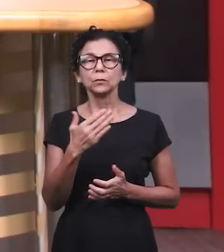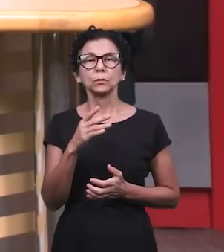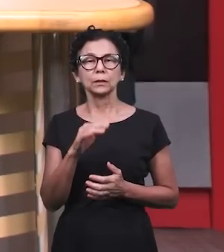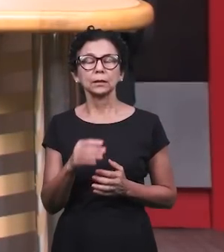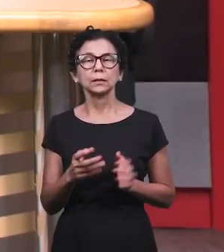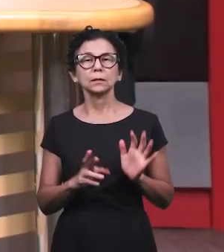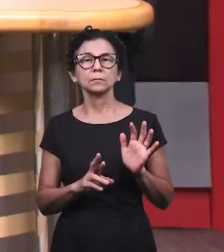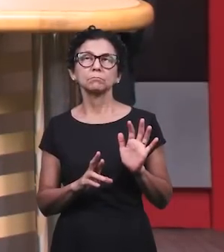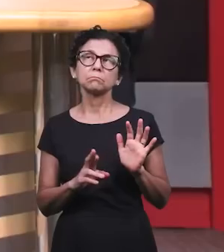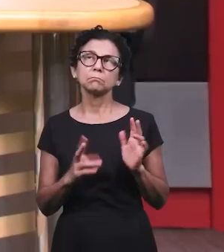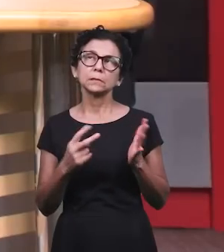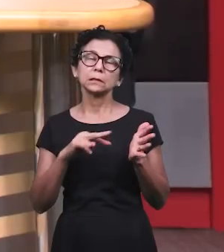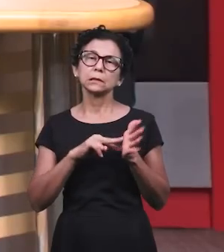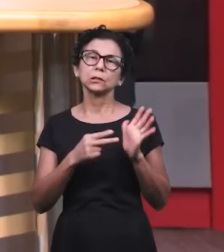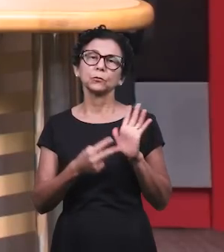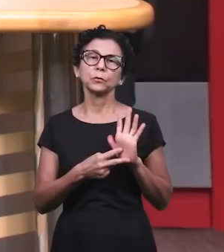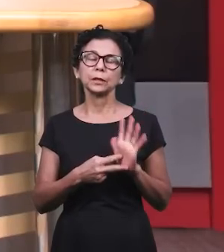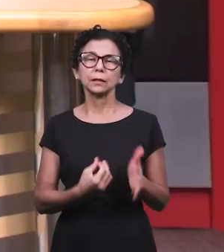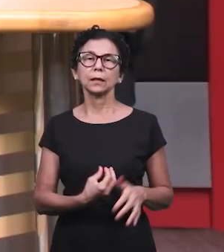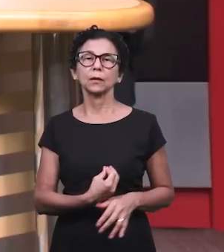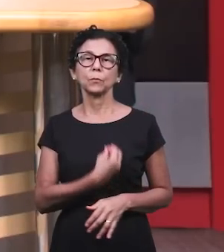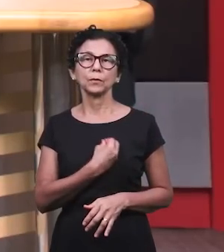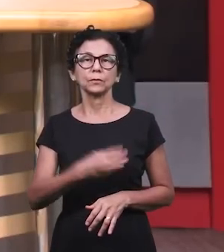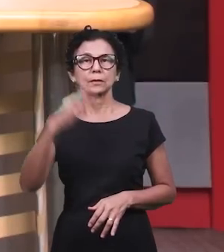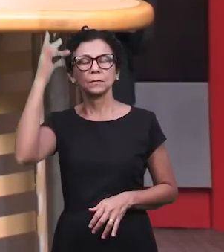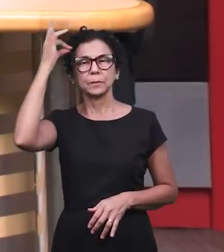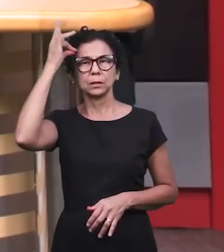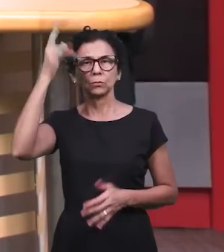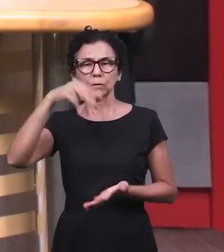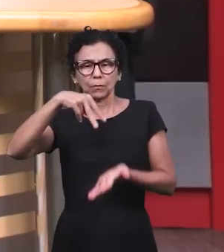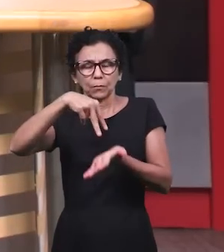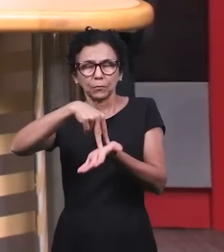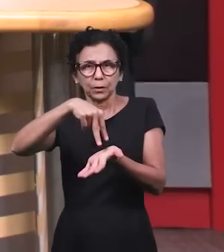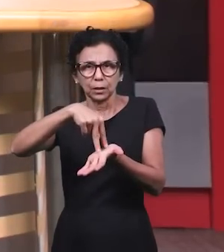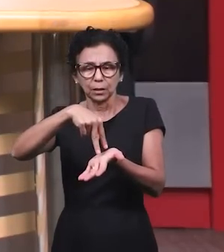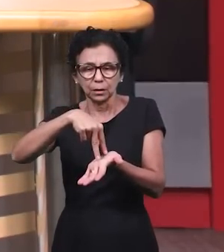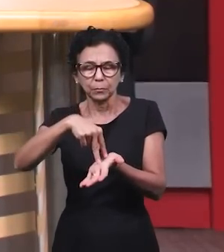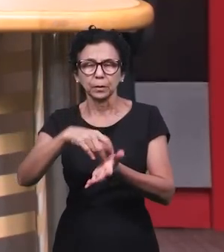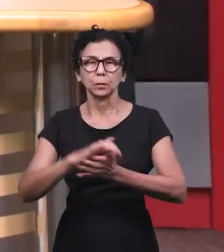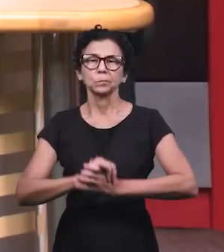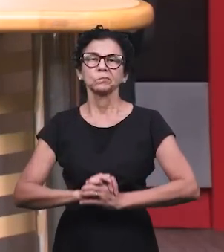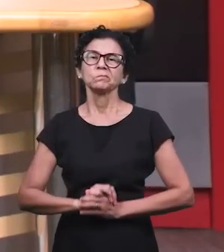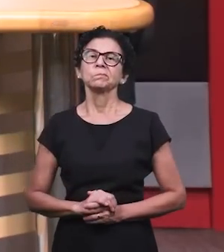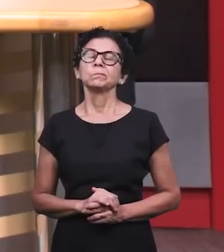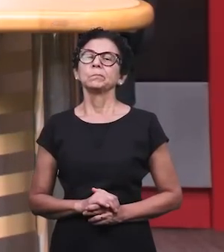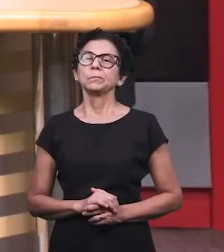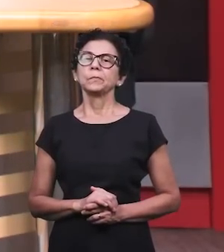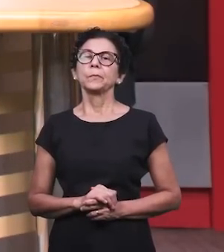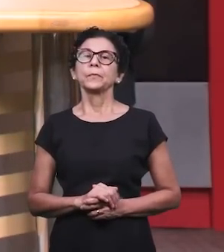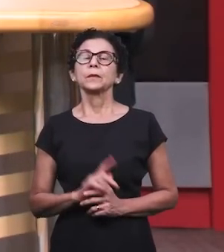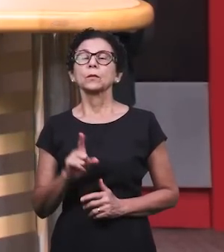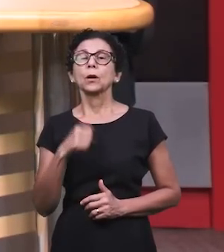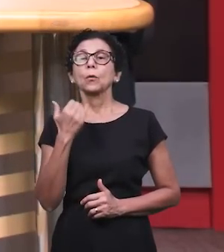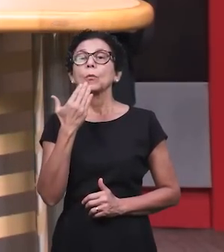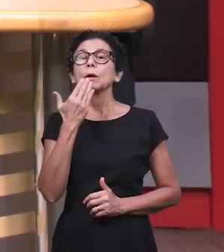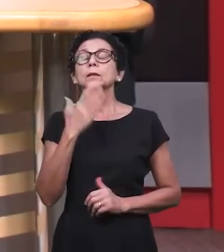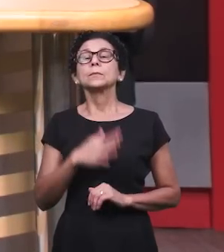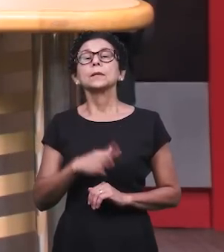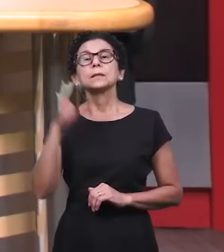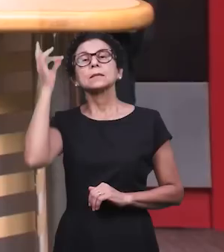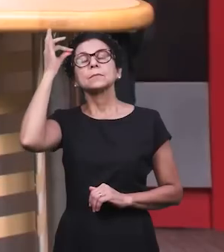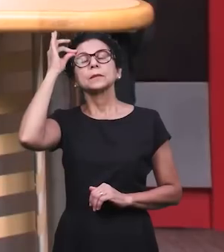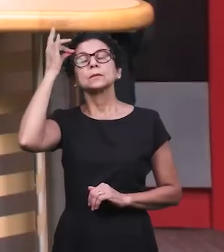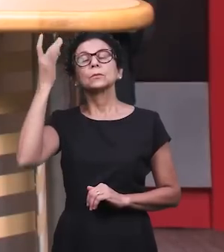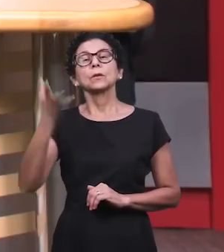nossos filhos para a escola bíblica dominical, porque ali o alimento está sendo servido e é ali que eles